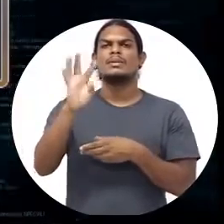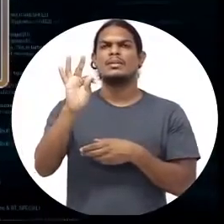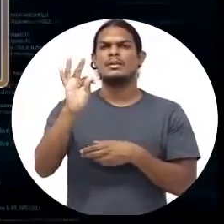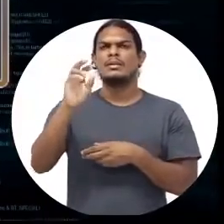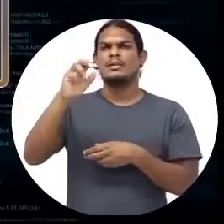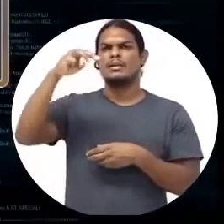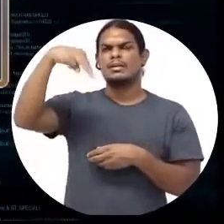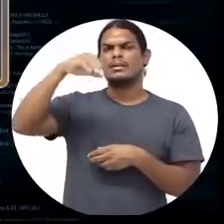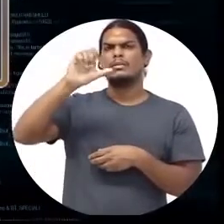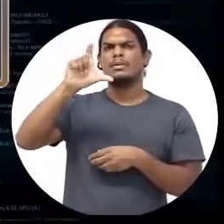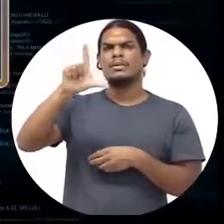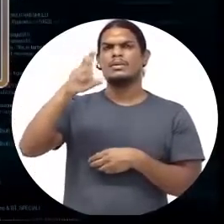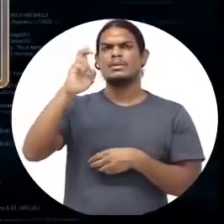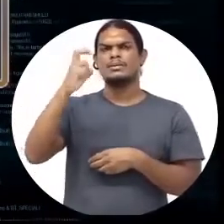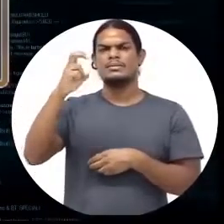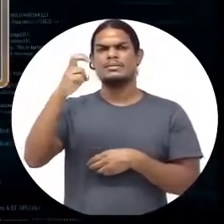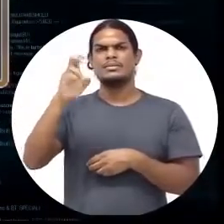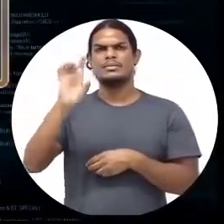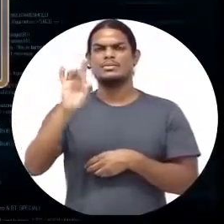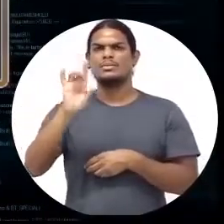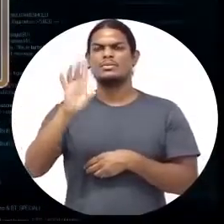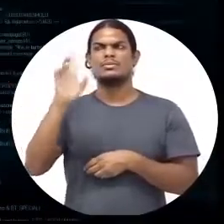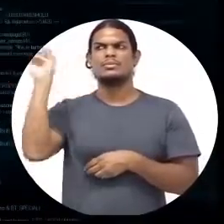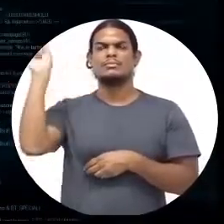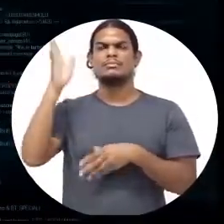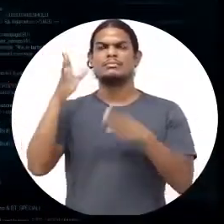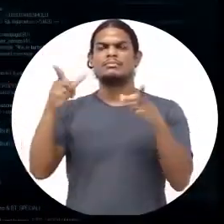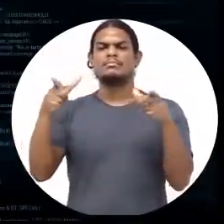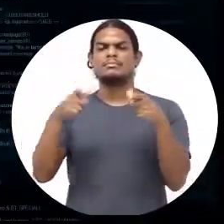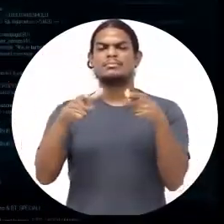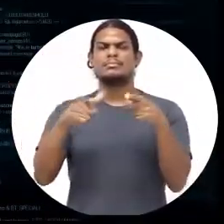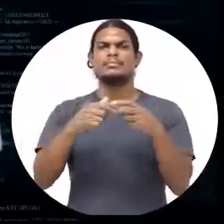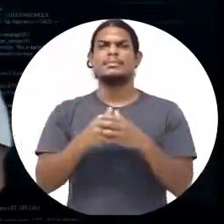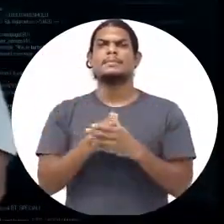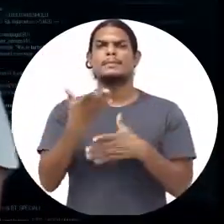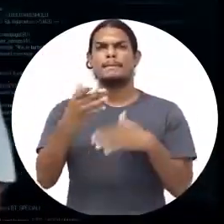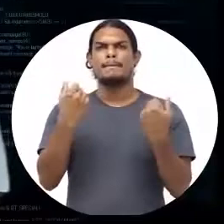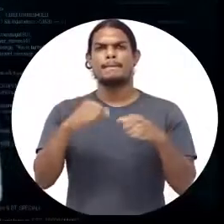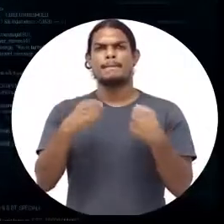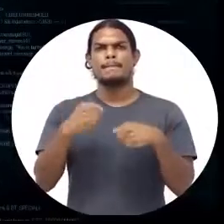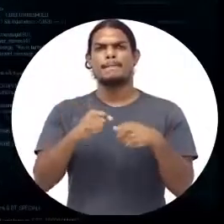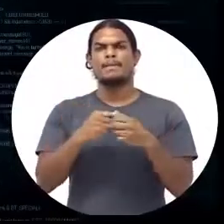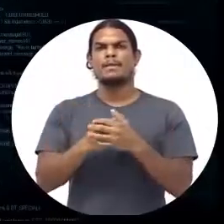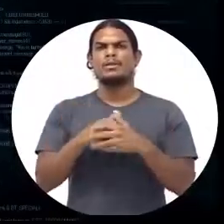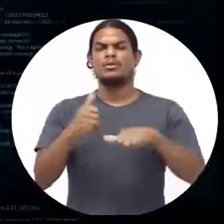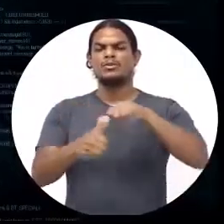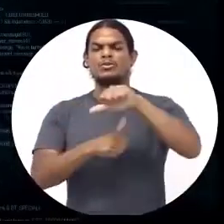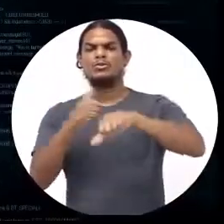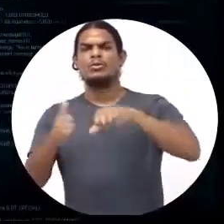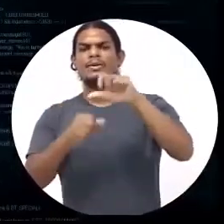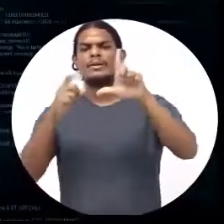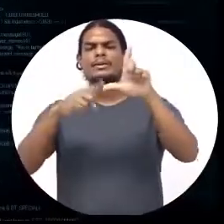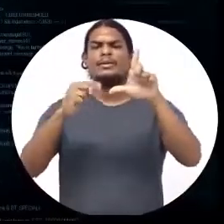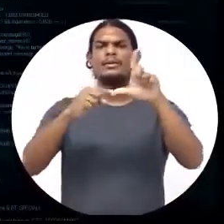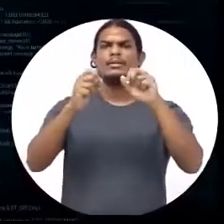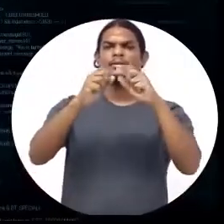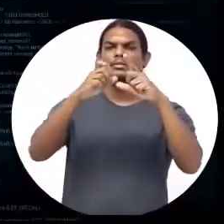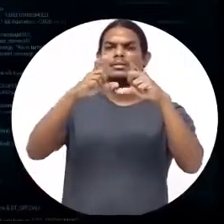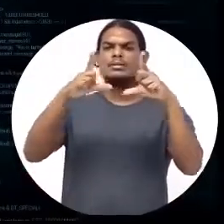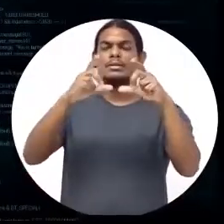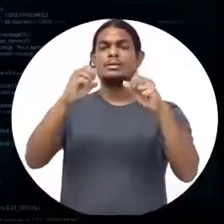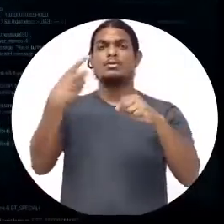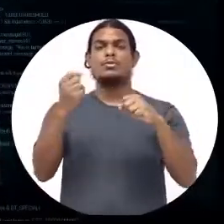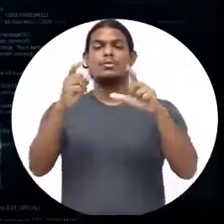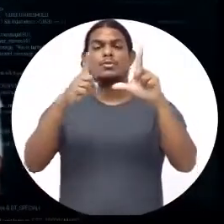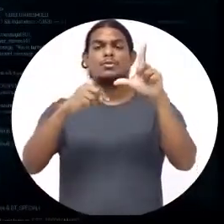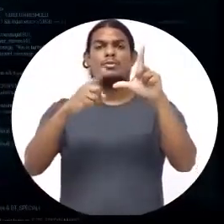antigamente, hoje com HTML5 ele só é essa linha. Você pode alternar entre maiúscula e minúscula a parte do